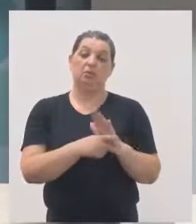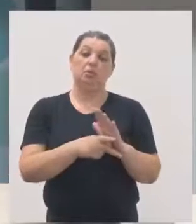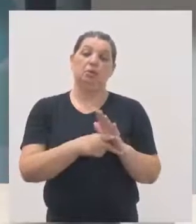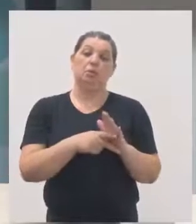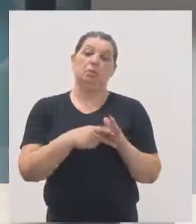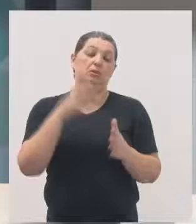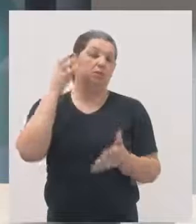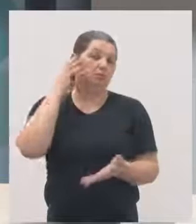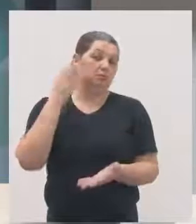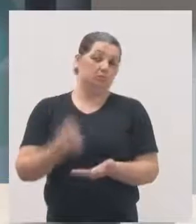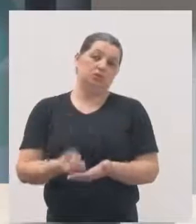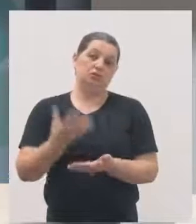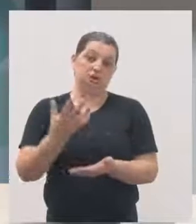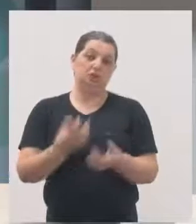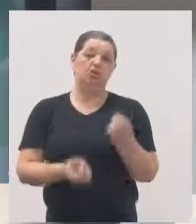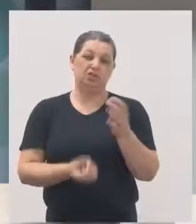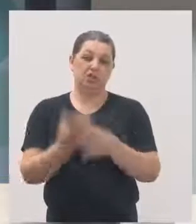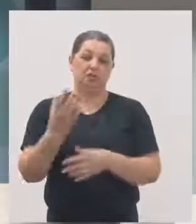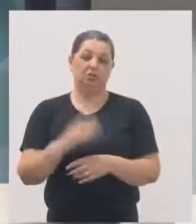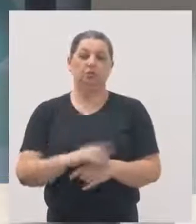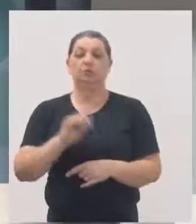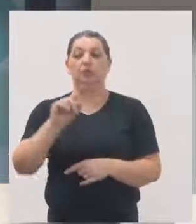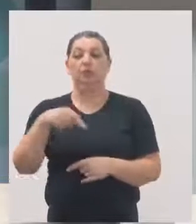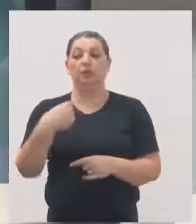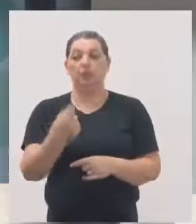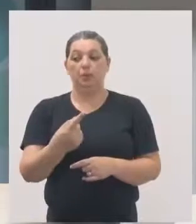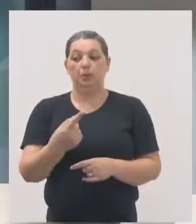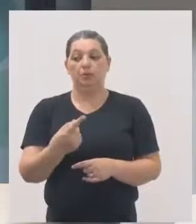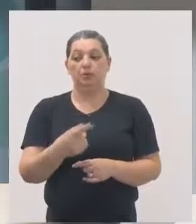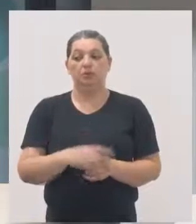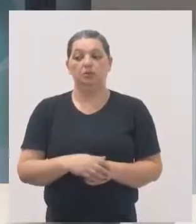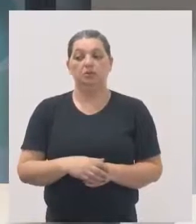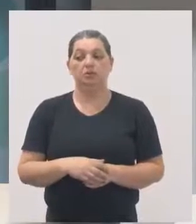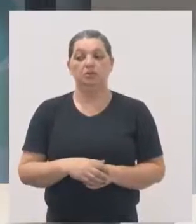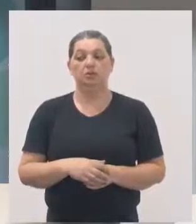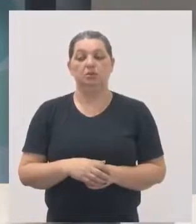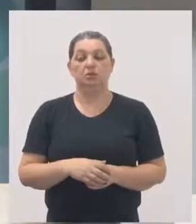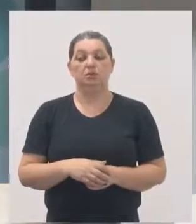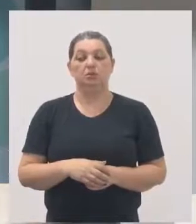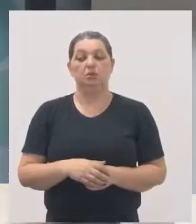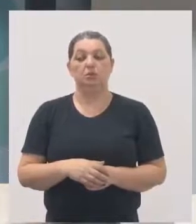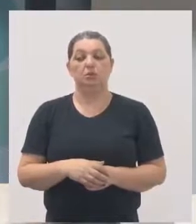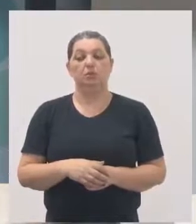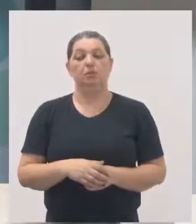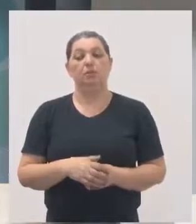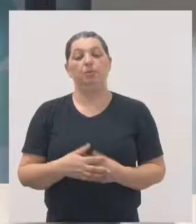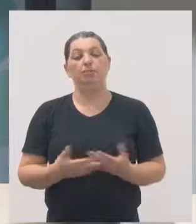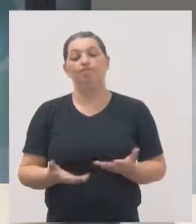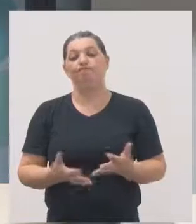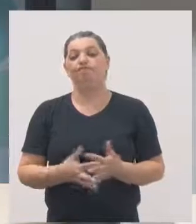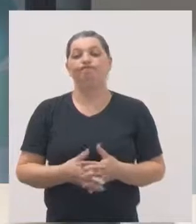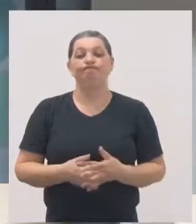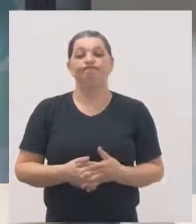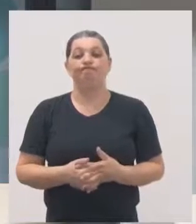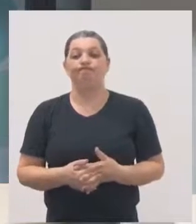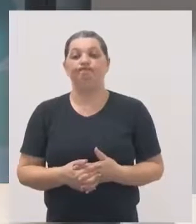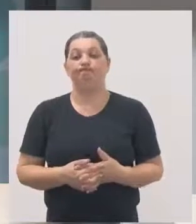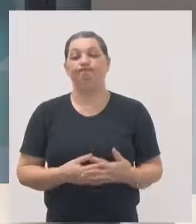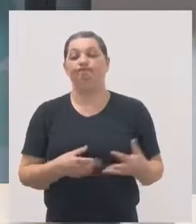o podcast de vocês. E depois a parte mais, assim,